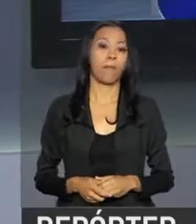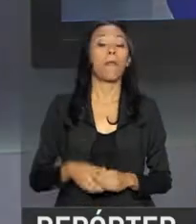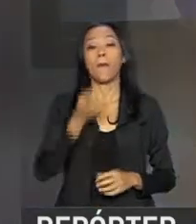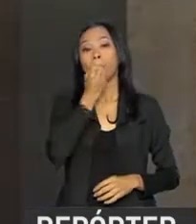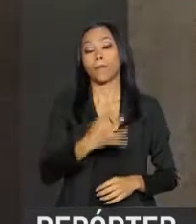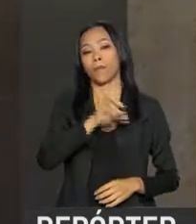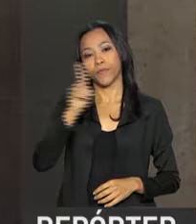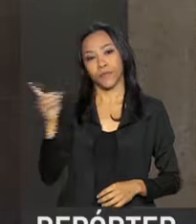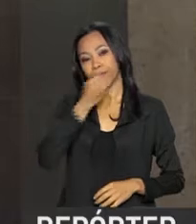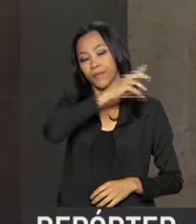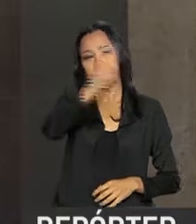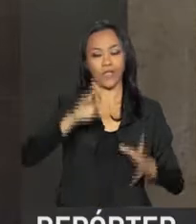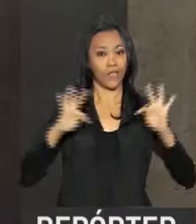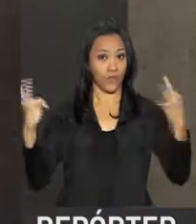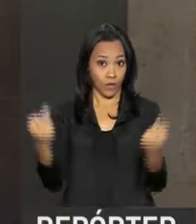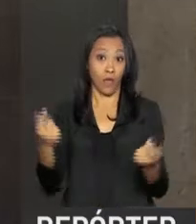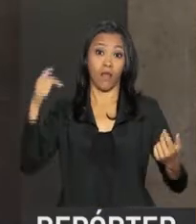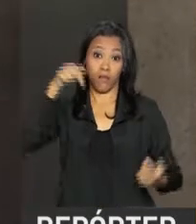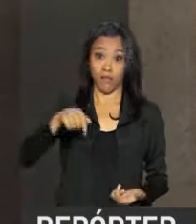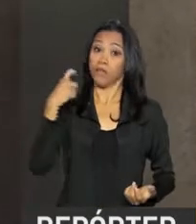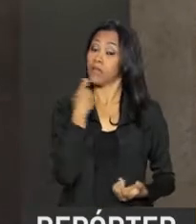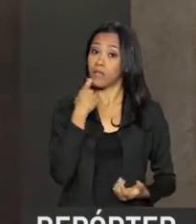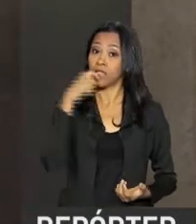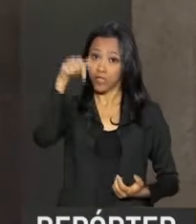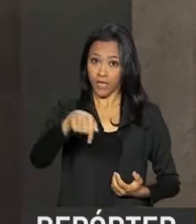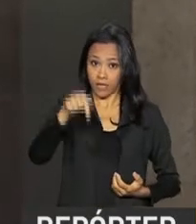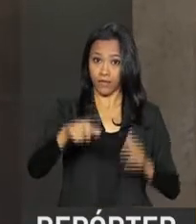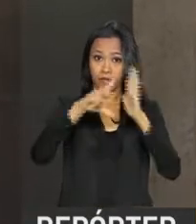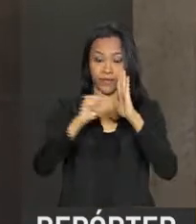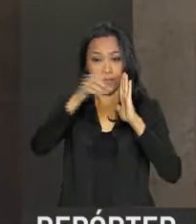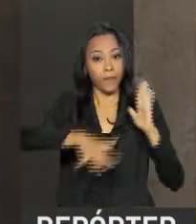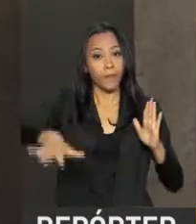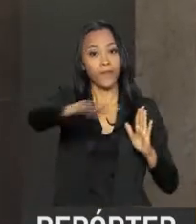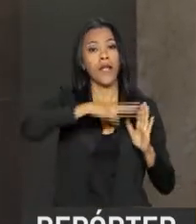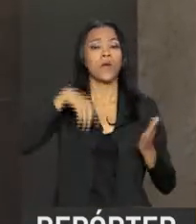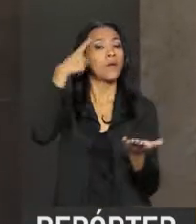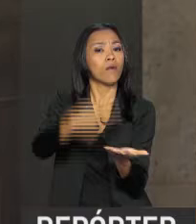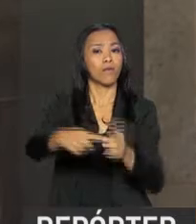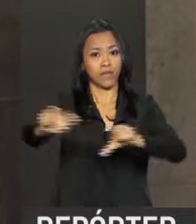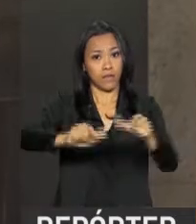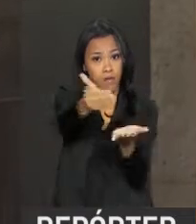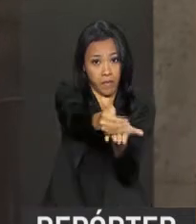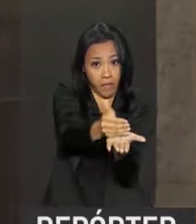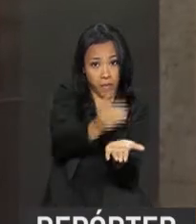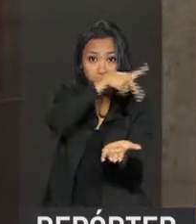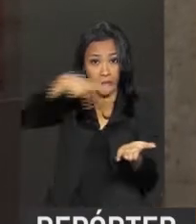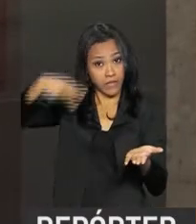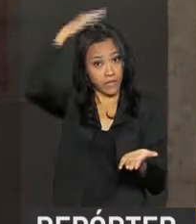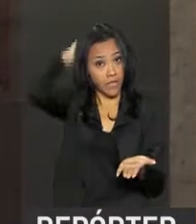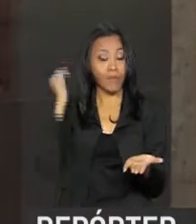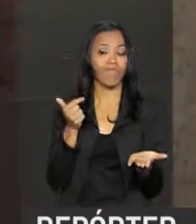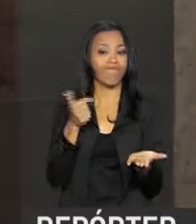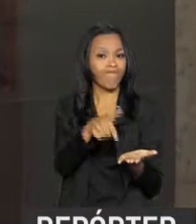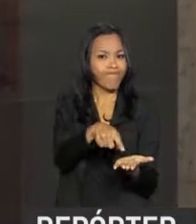Thaíssa. Bom dia a todos. Primeiramente, Thaíssa, nesta sexta-feira aqui no Palácio do Planalto, a agenda do presidente Michel Temer segue sem